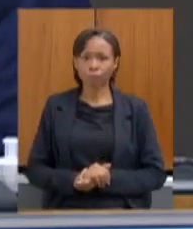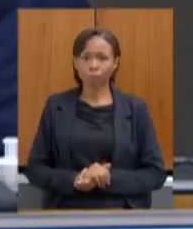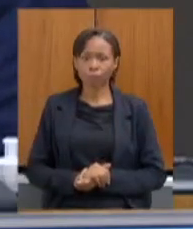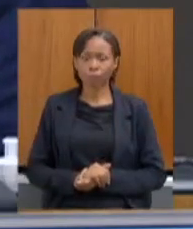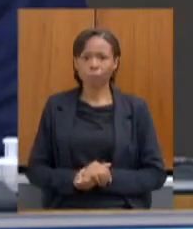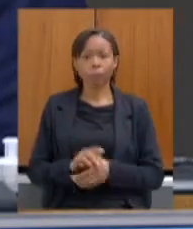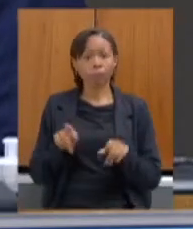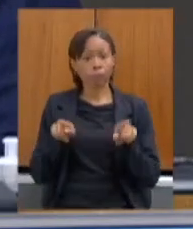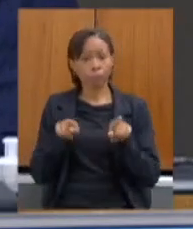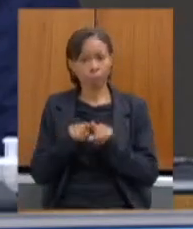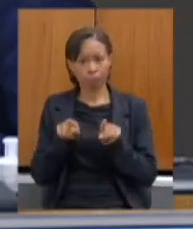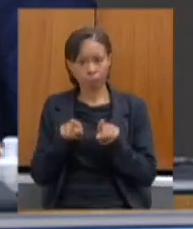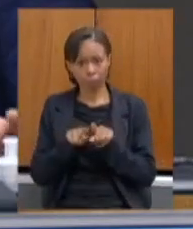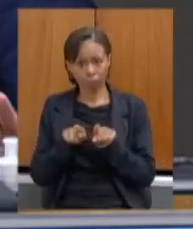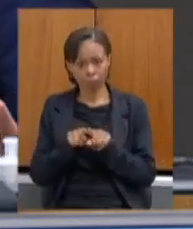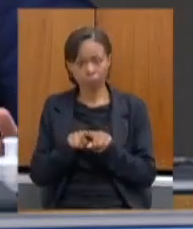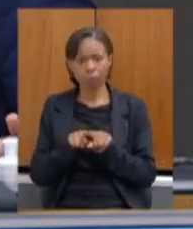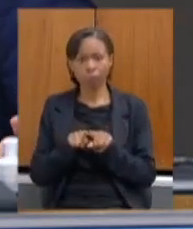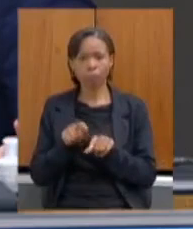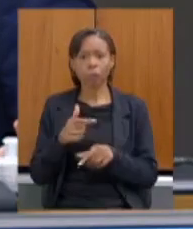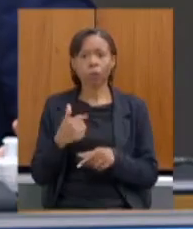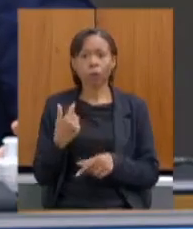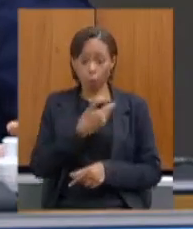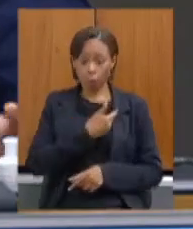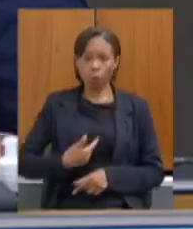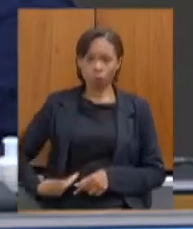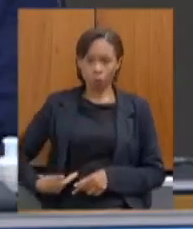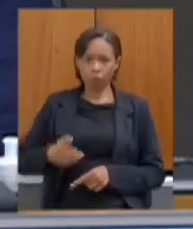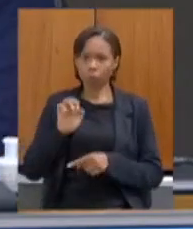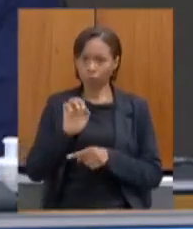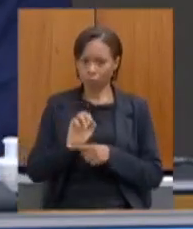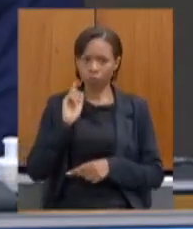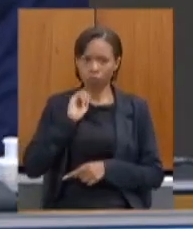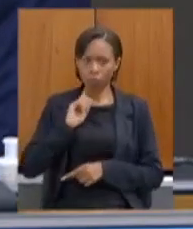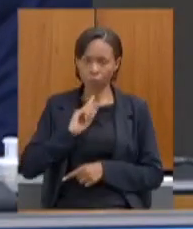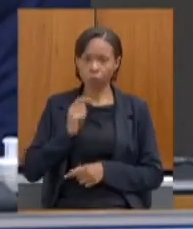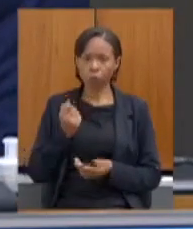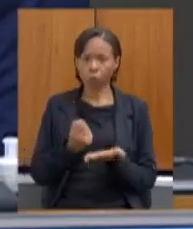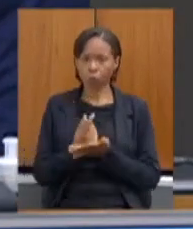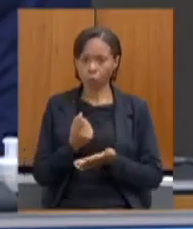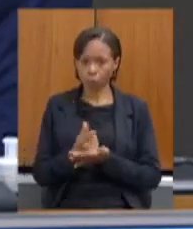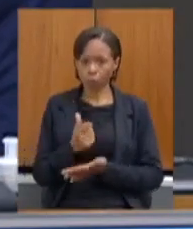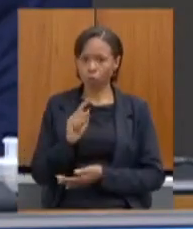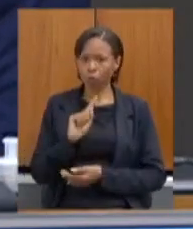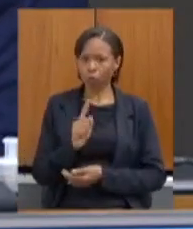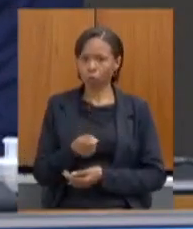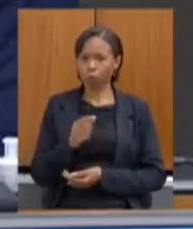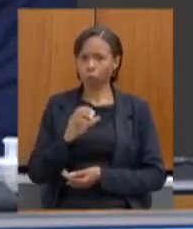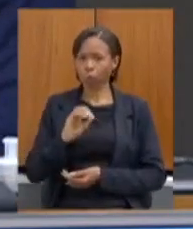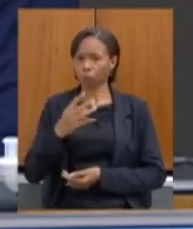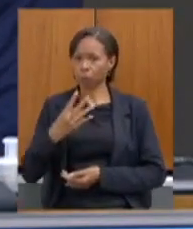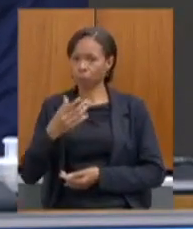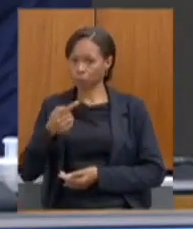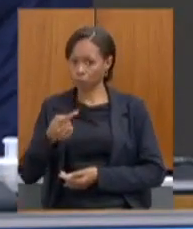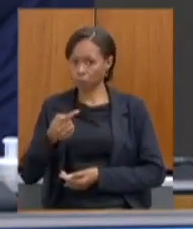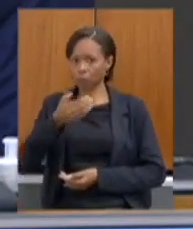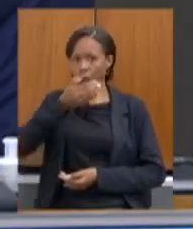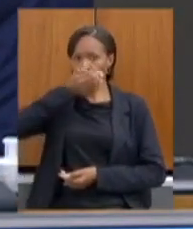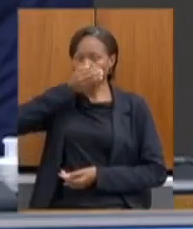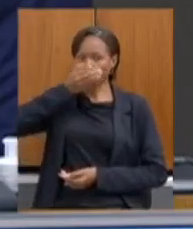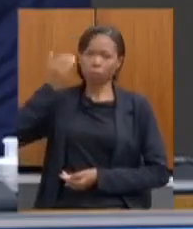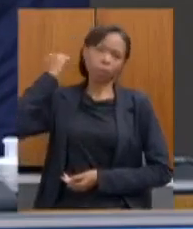Além disso, nós fizemos, por parte do governo do Estado, a aquisição de 1.047 ventiladores pulmonares,